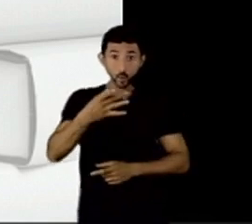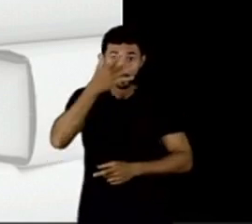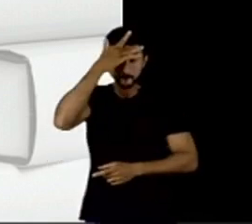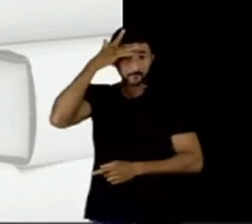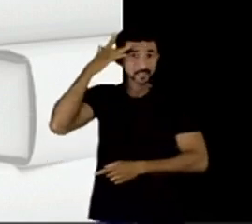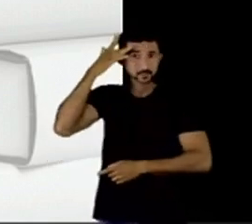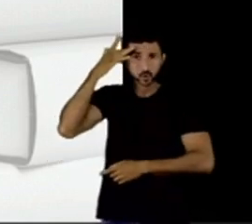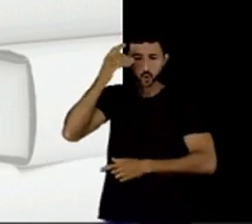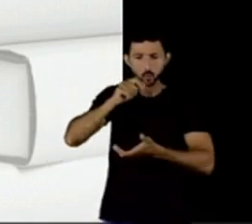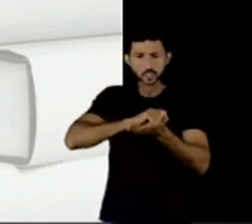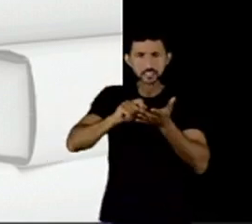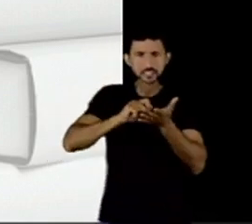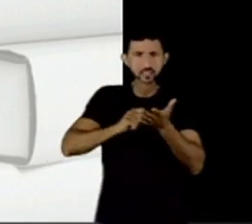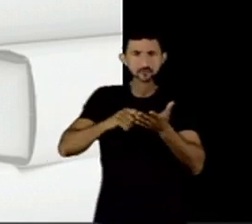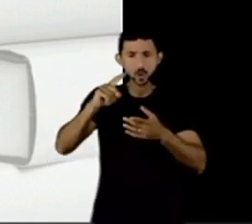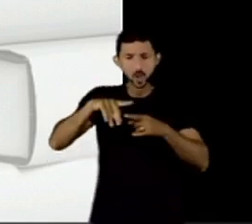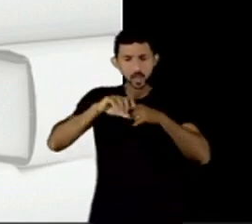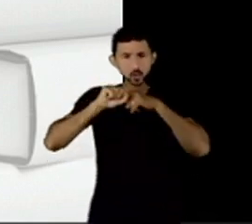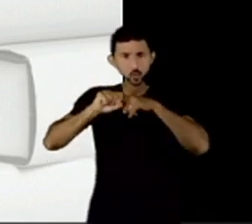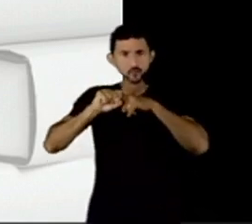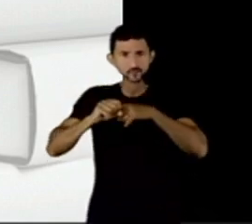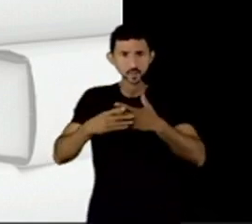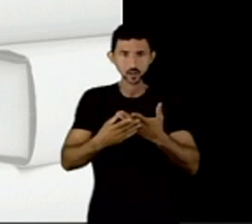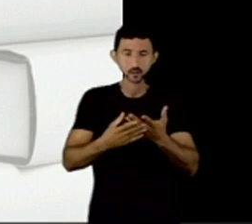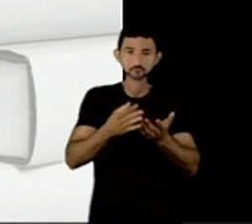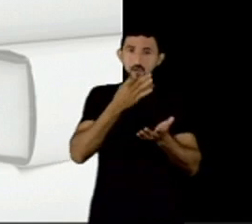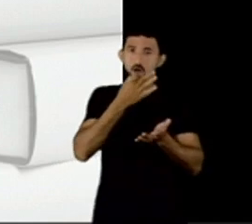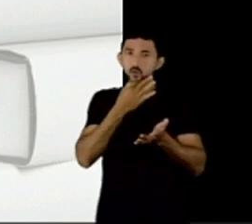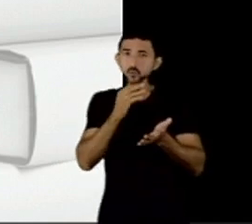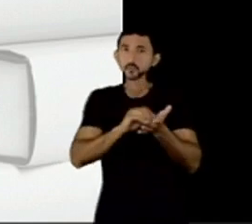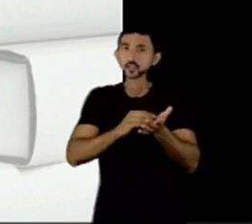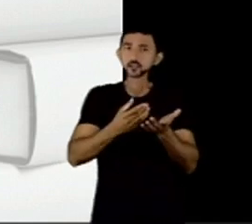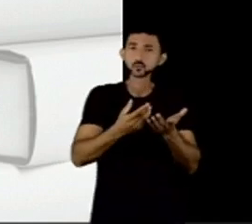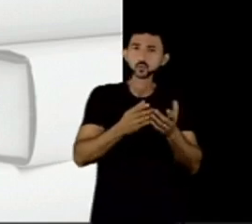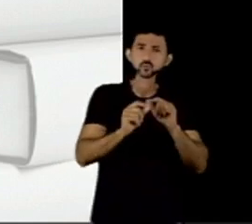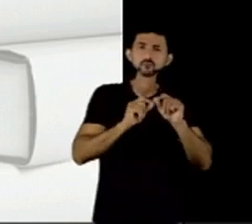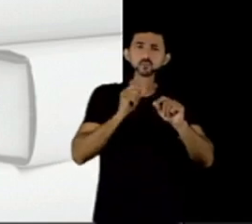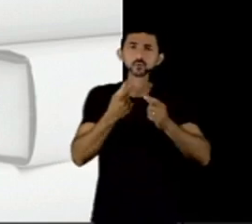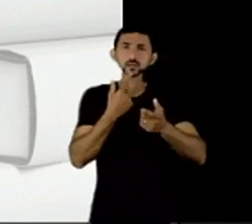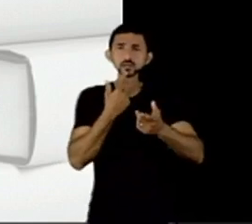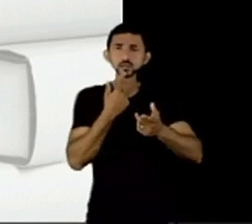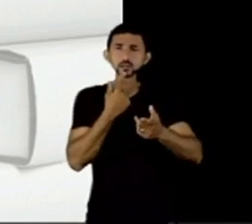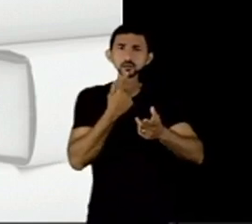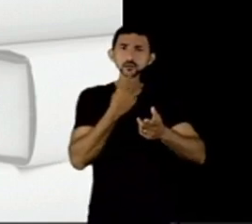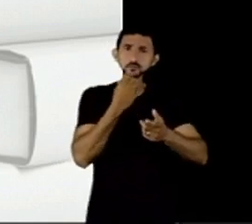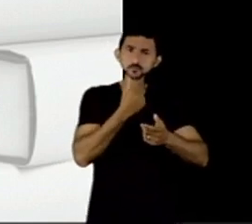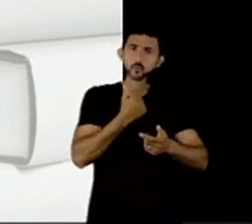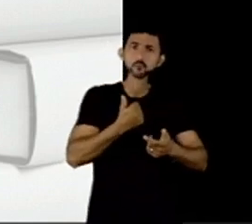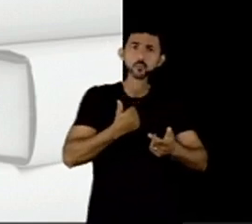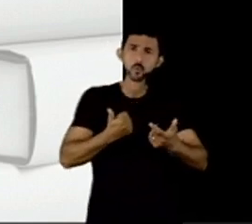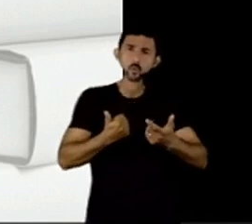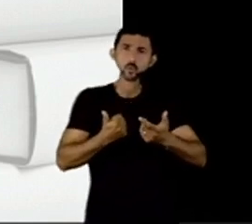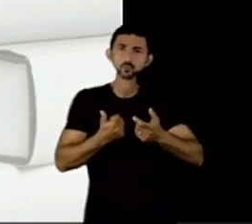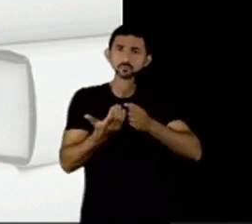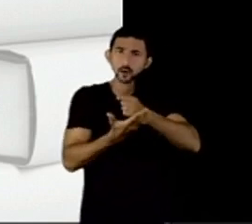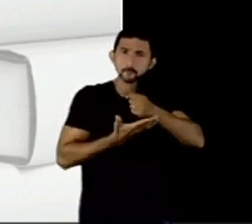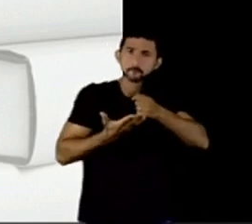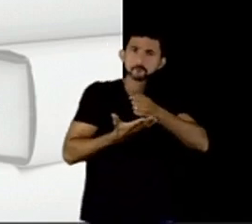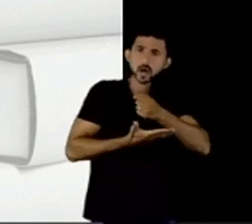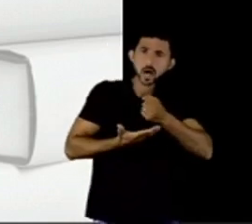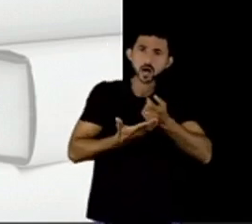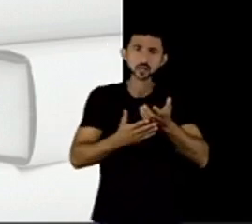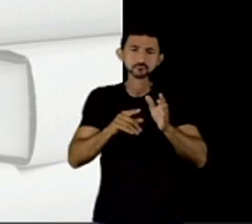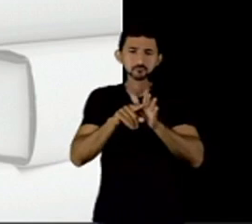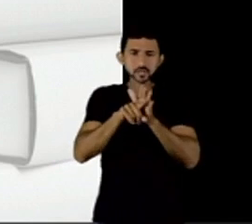também confiável? Será que esses argumentos, eles são argumentos que são válidos, que eles são com base em